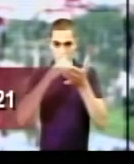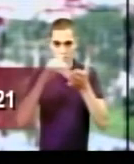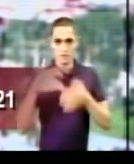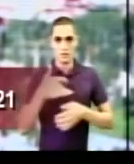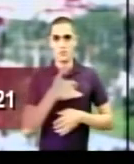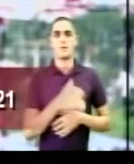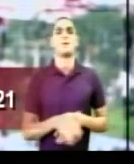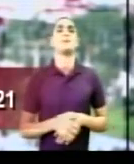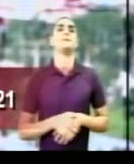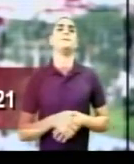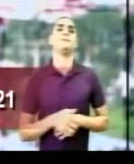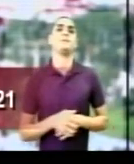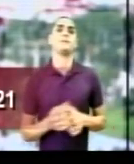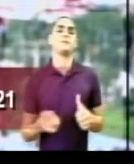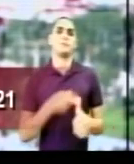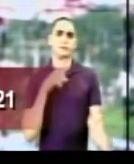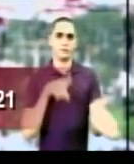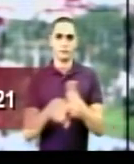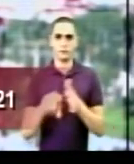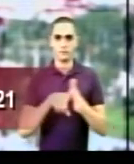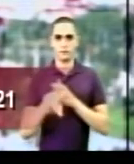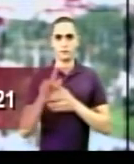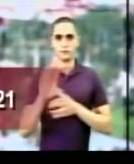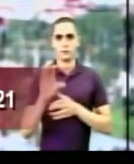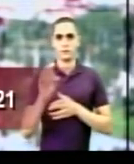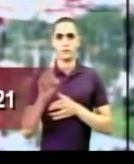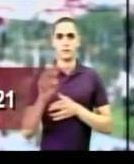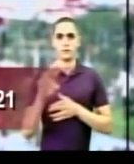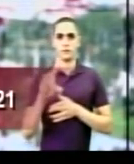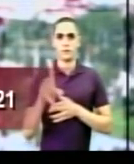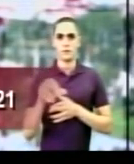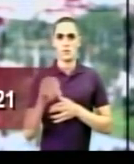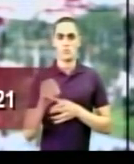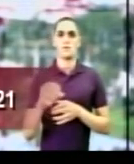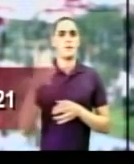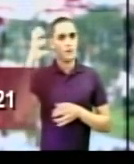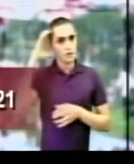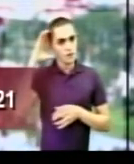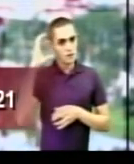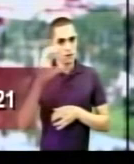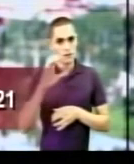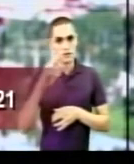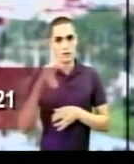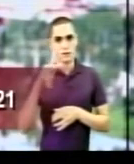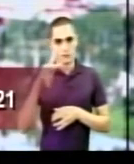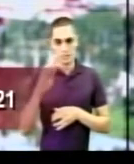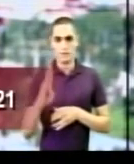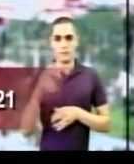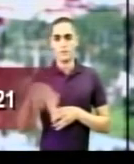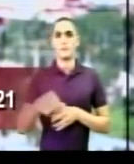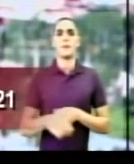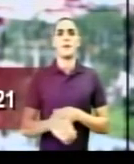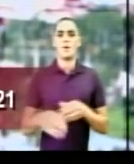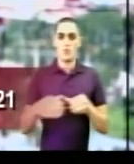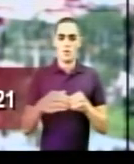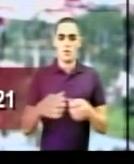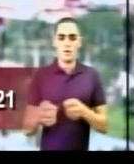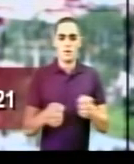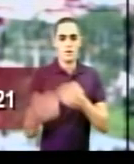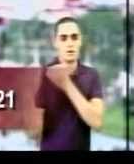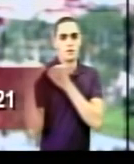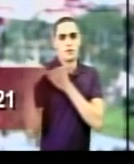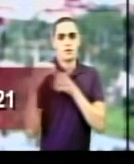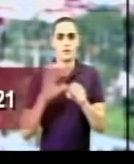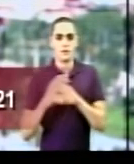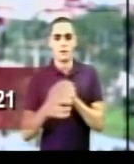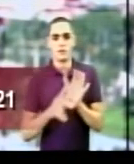Borim. Bom, a primeira pergunta do Rodrigo Carraro, da Rádio CBN, que diz: o comitê pretende ampliar a